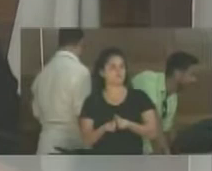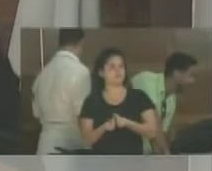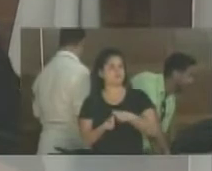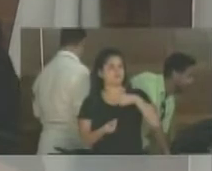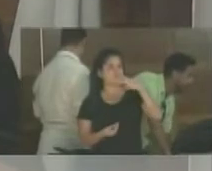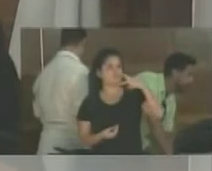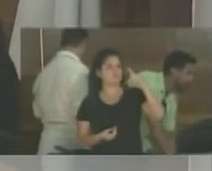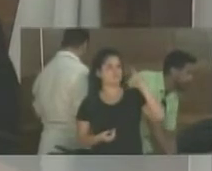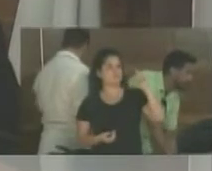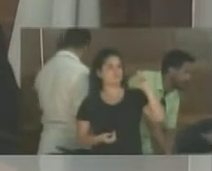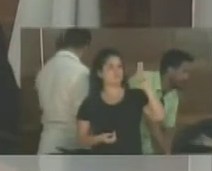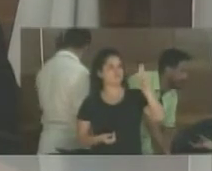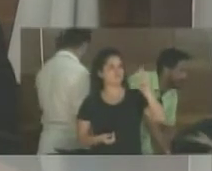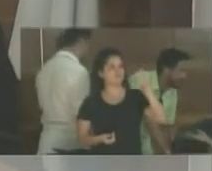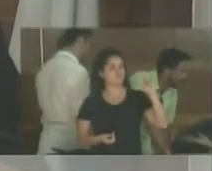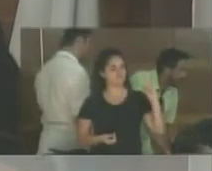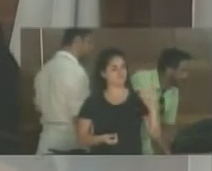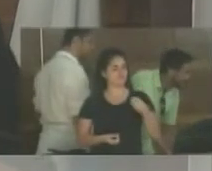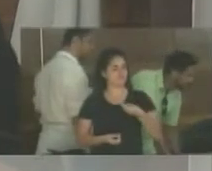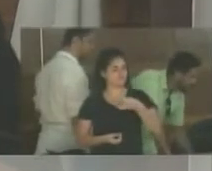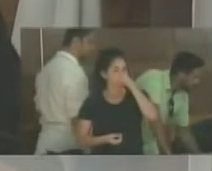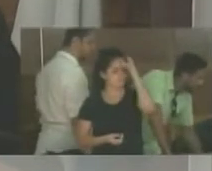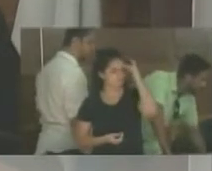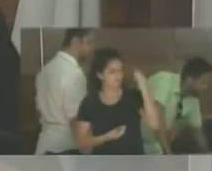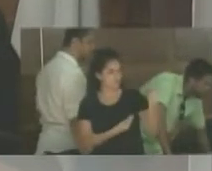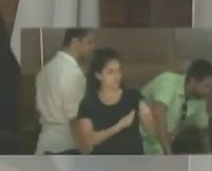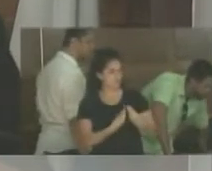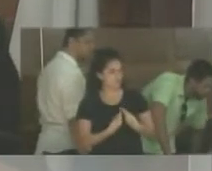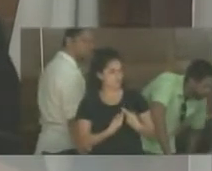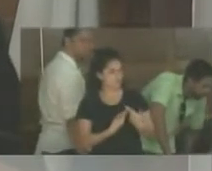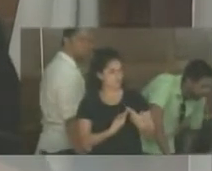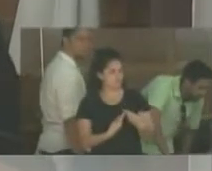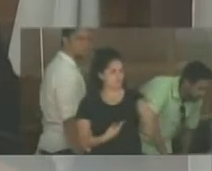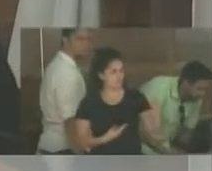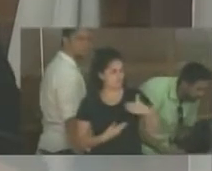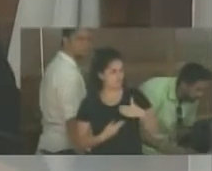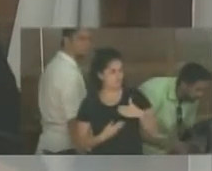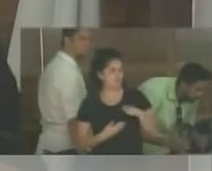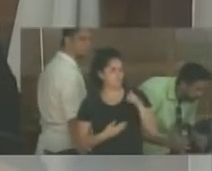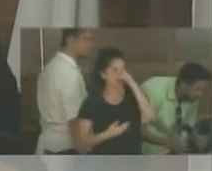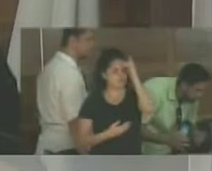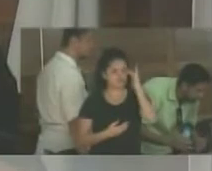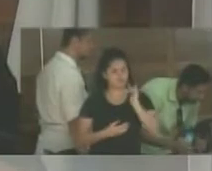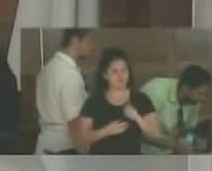que é uma pessoa próxima, uma pessoa que trabalhou desde muito tempo,